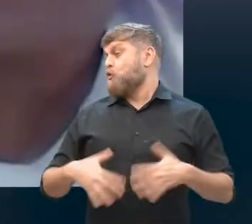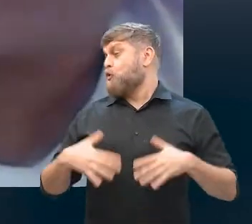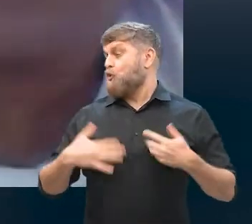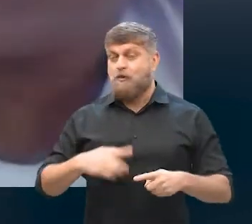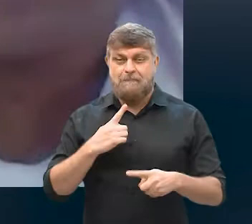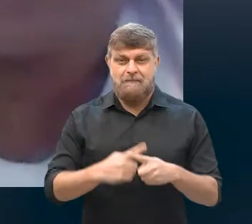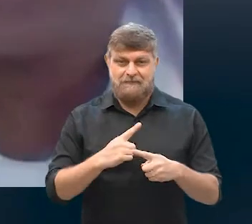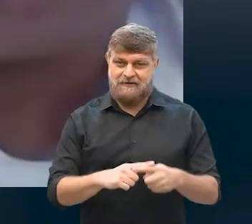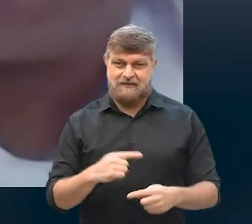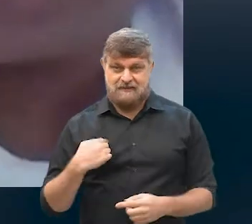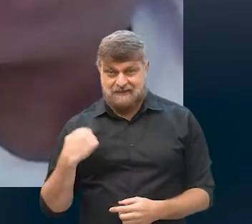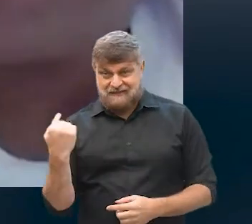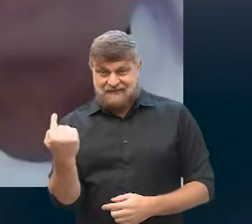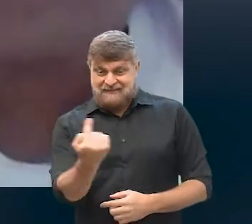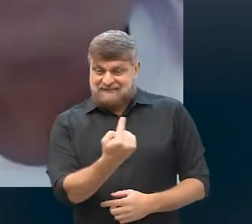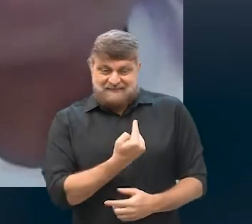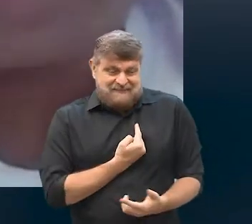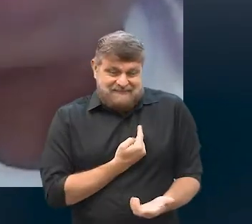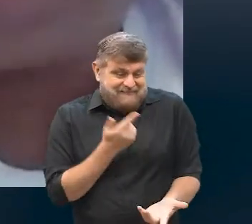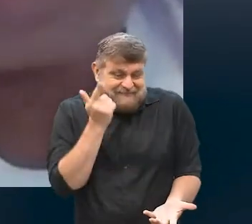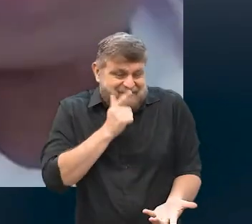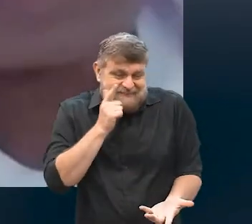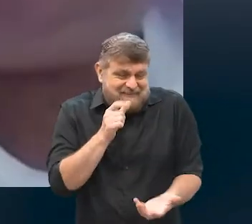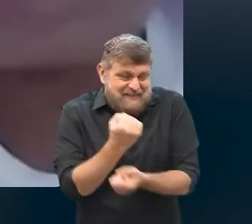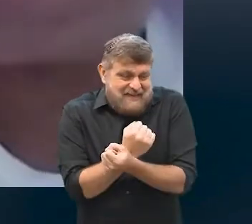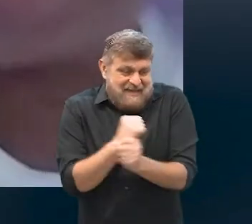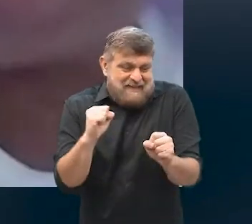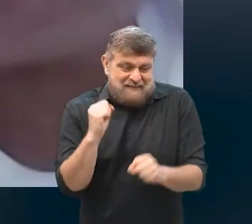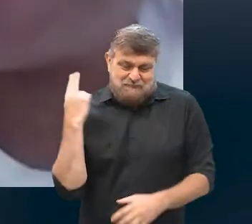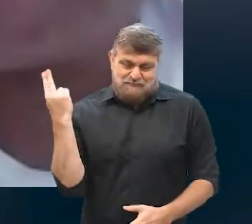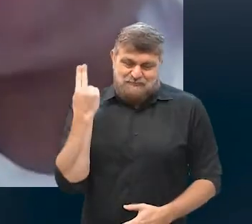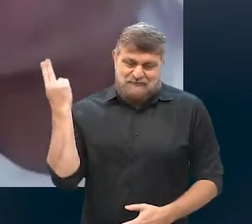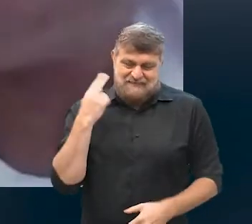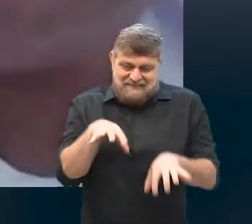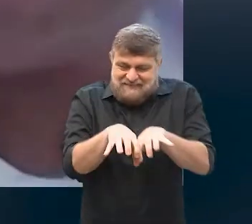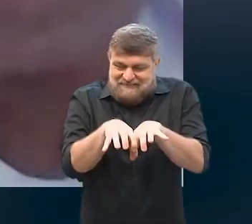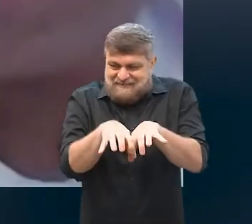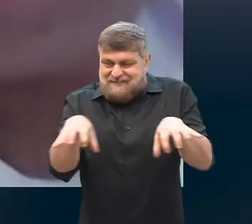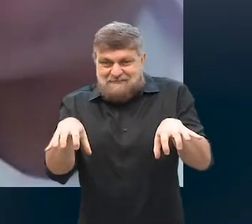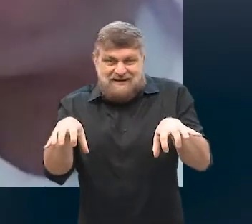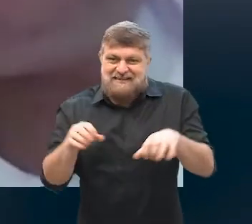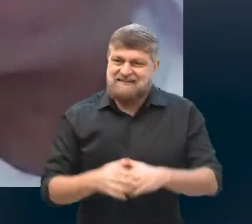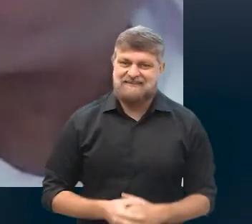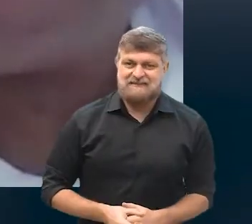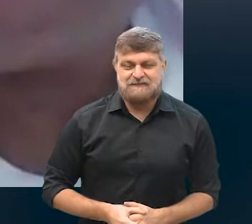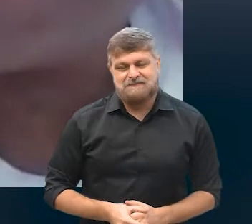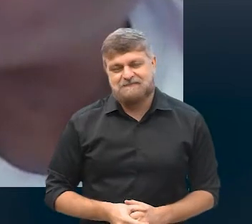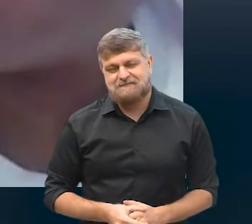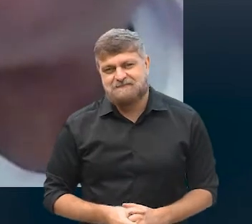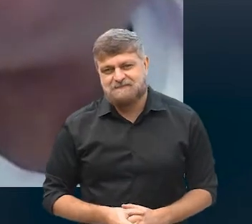a gente não consegue separar, né?